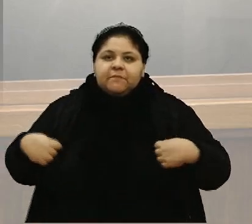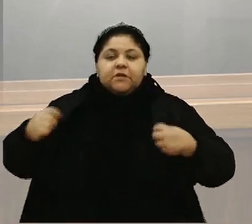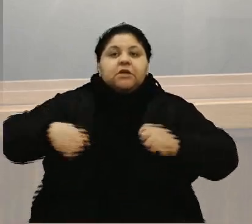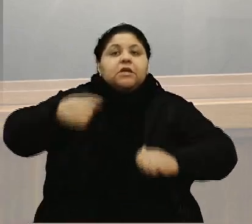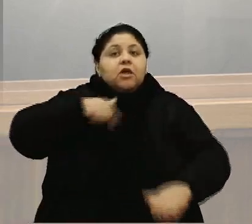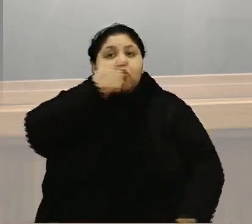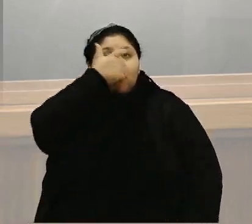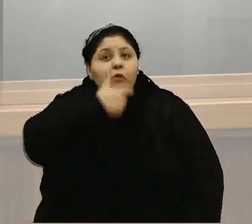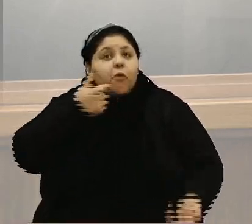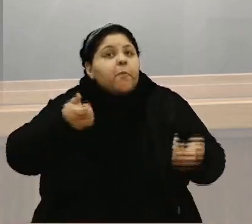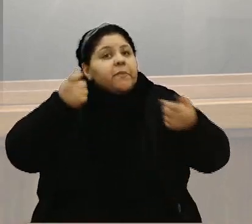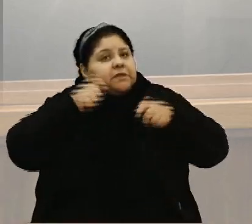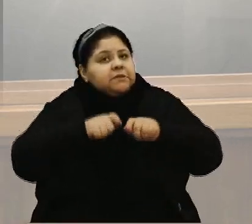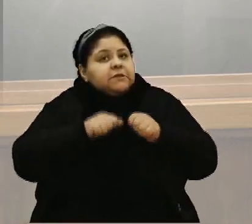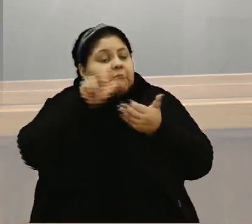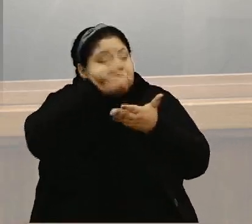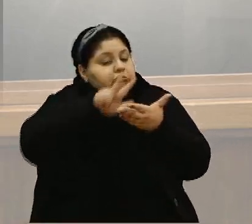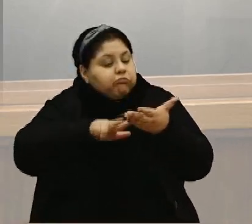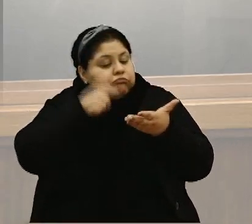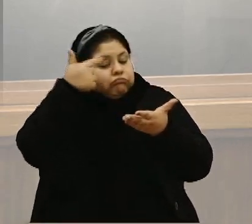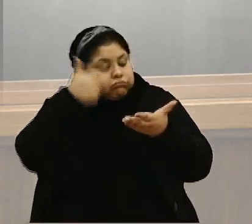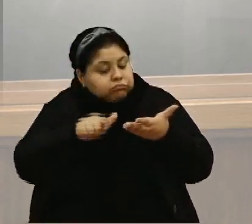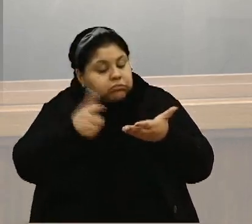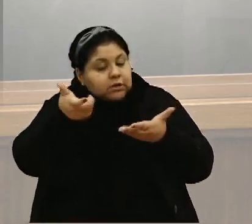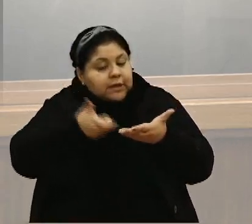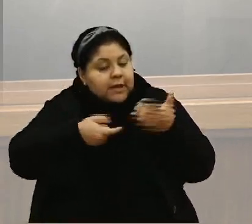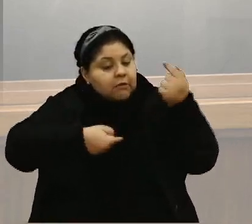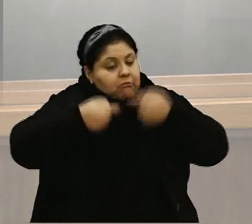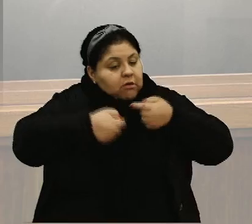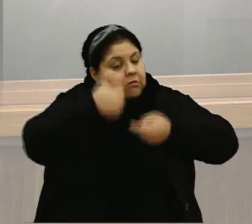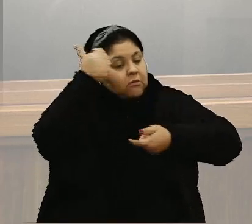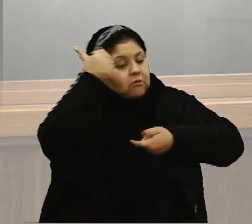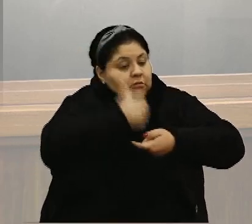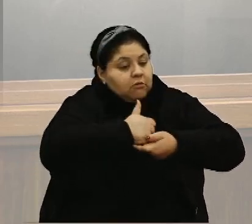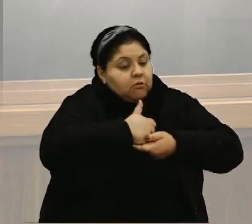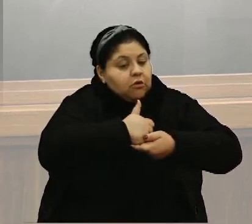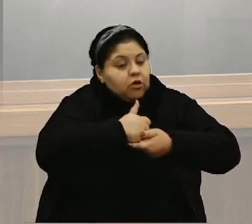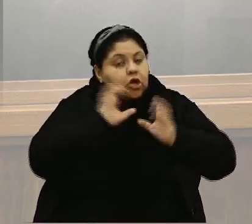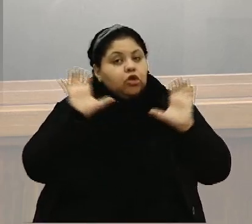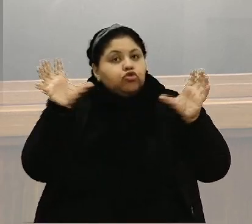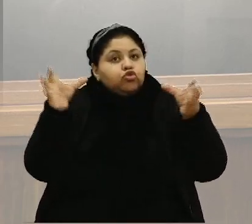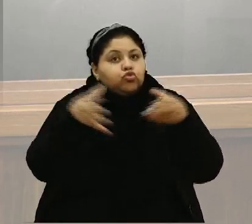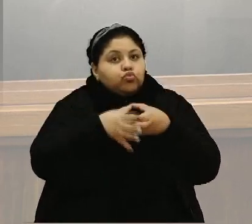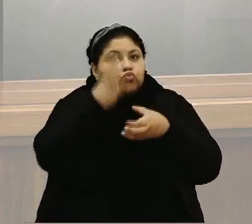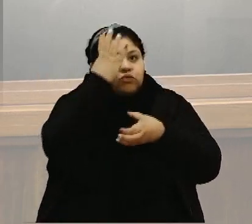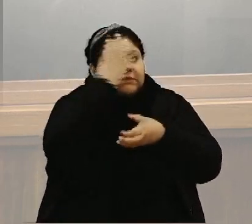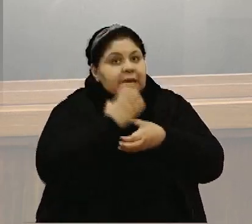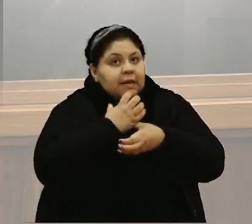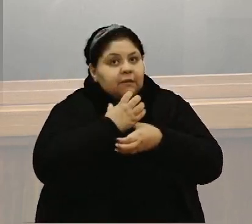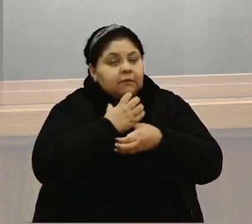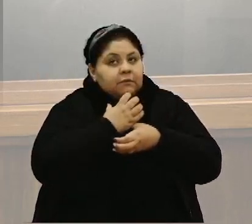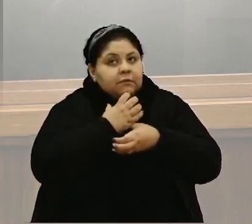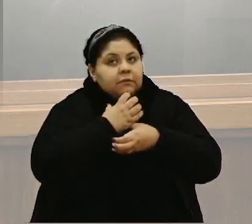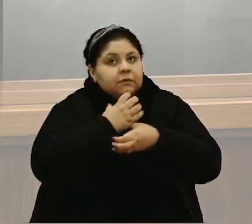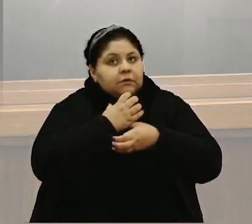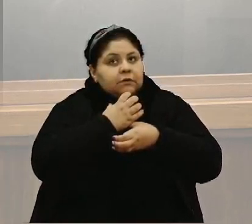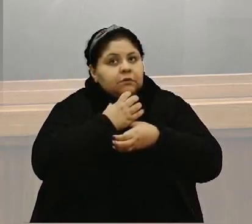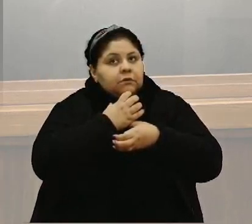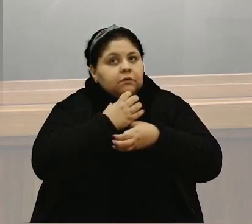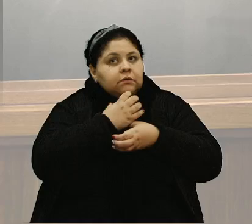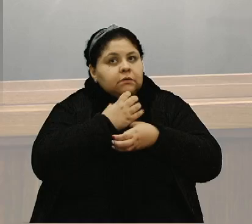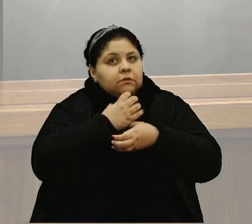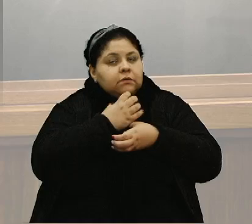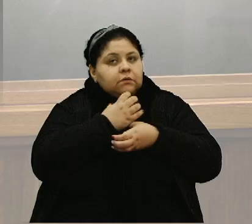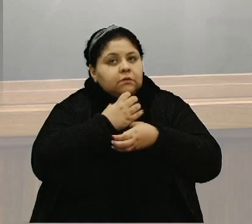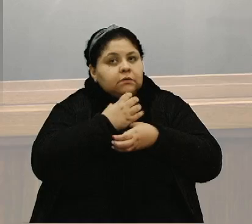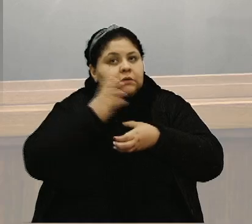gente precisa reavaliar isso. Se quer fazer o debate das mulheres, vamos fazer de forma séria. De forma séria, da forma